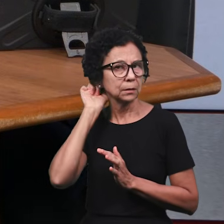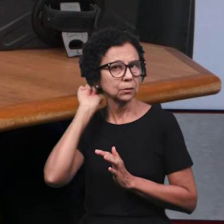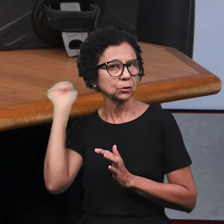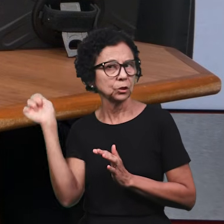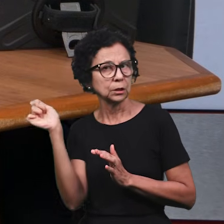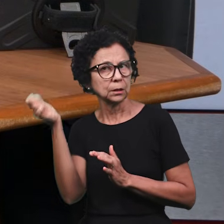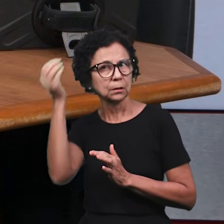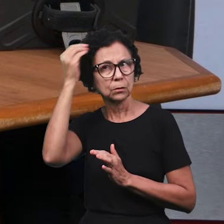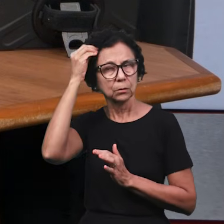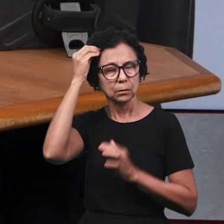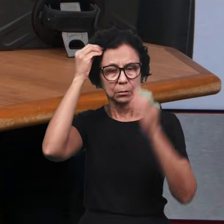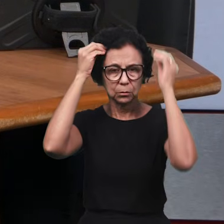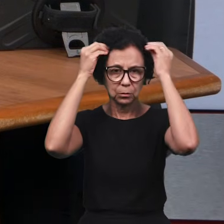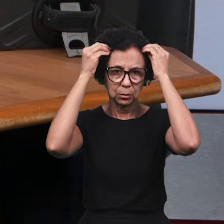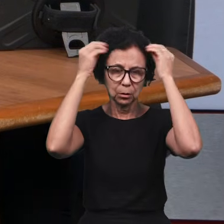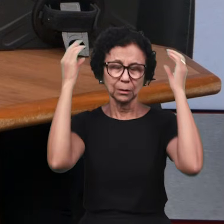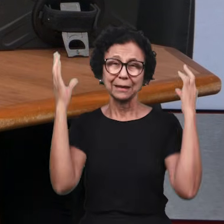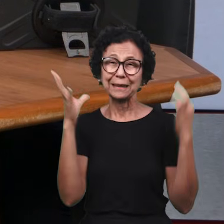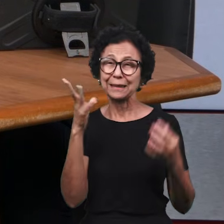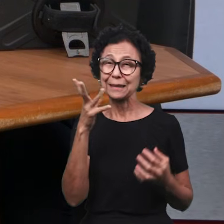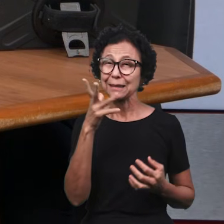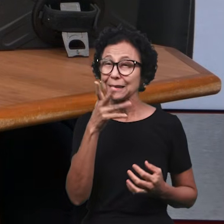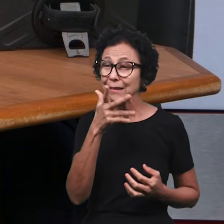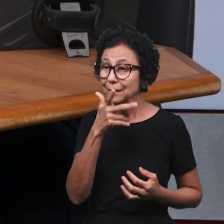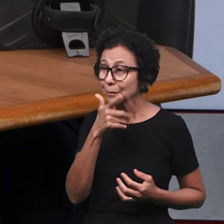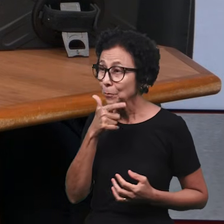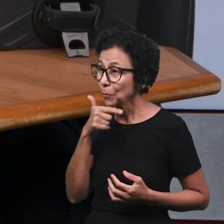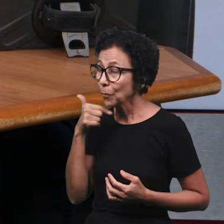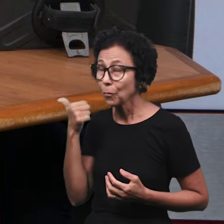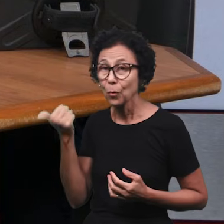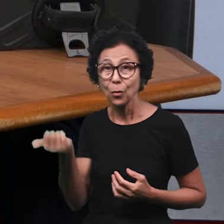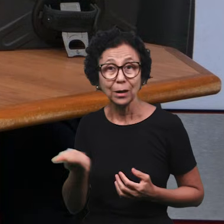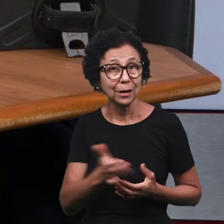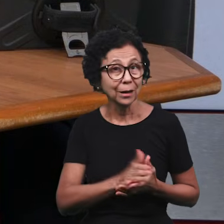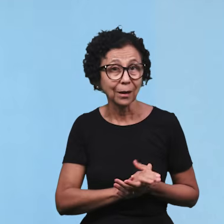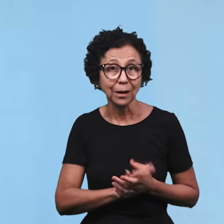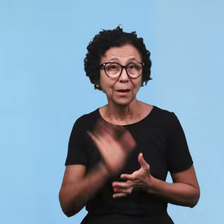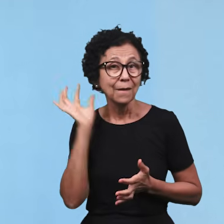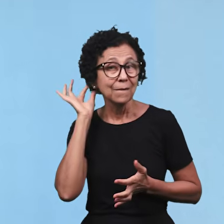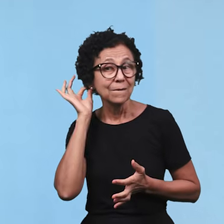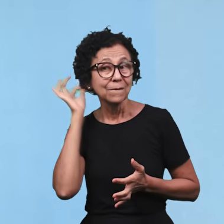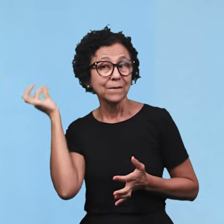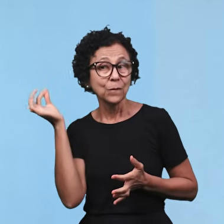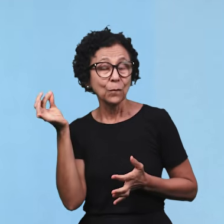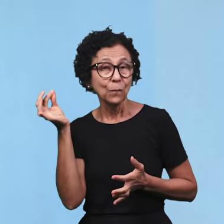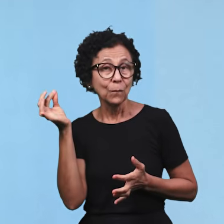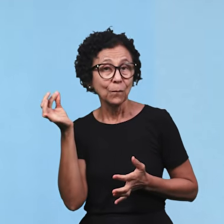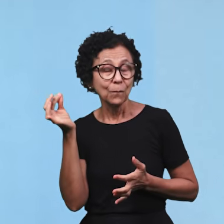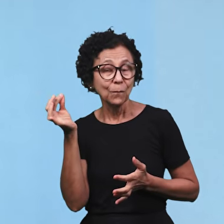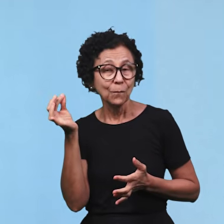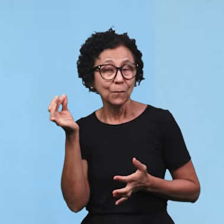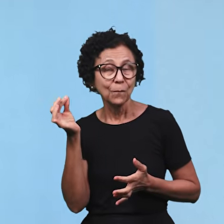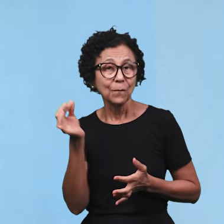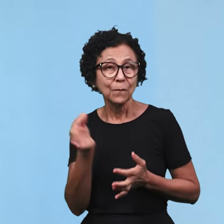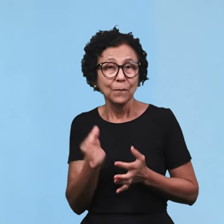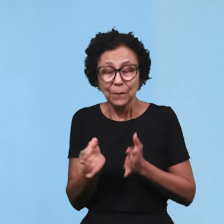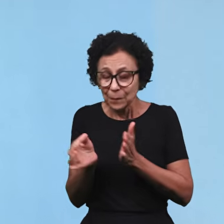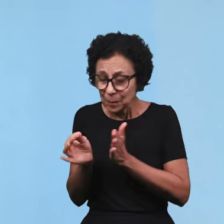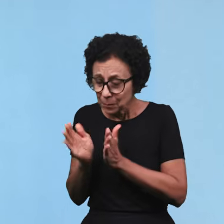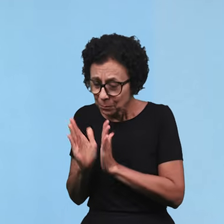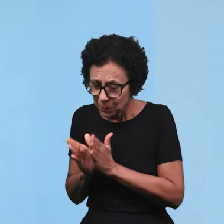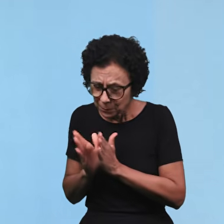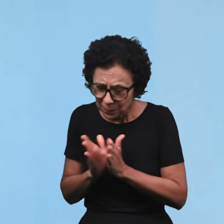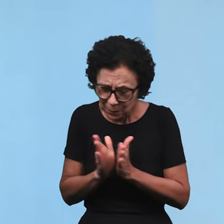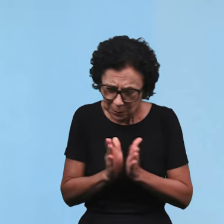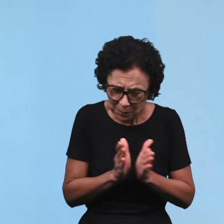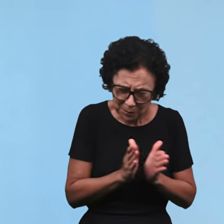gente falou anteriormente. É uma cirurgia longa, porque a gente vai tirando fiozinho por fiozinho. E quando a gente quer chegar no resultado excelente para o paciente, a